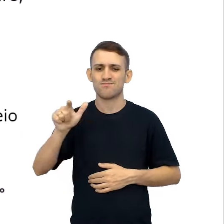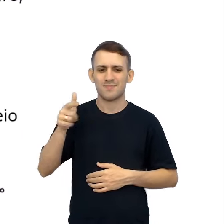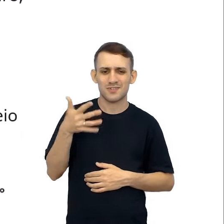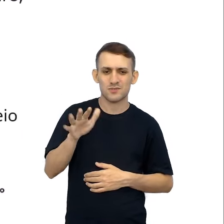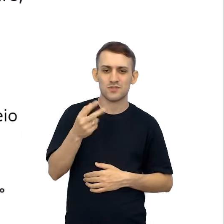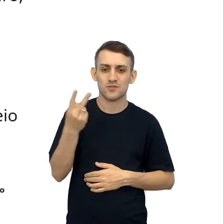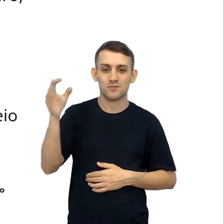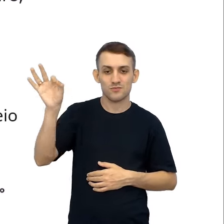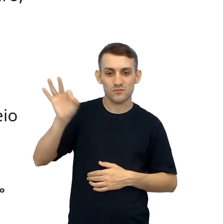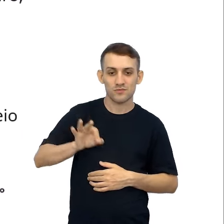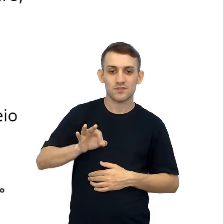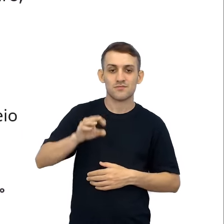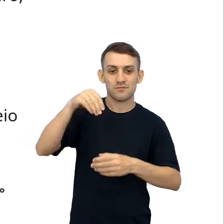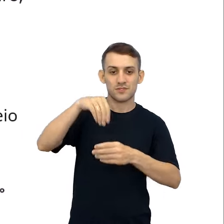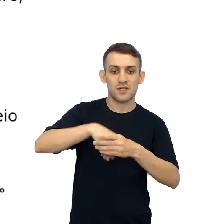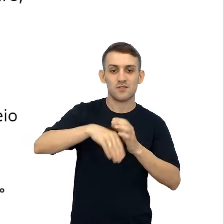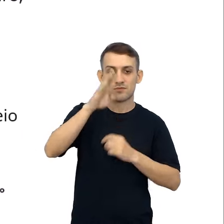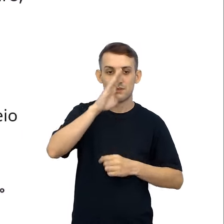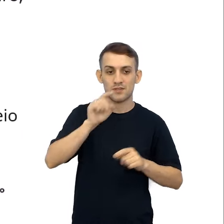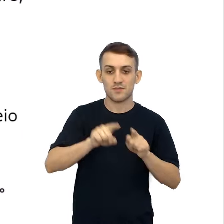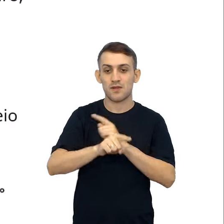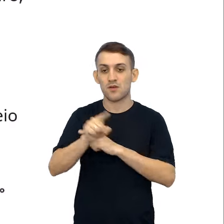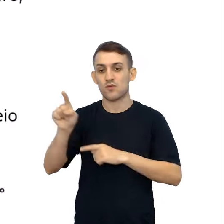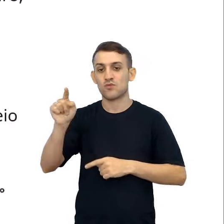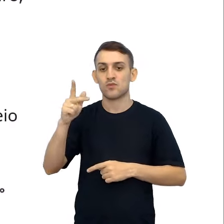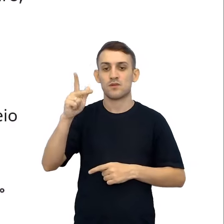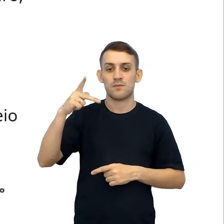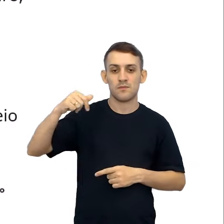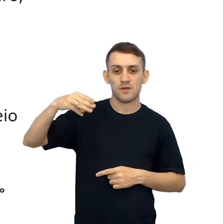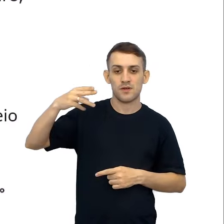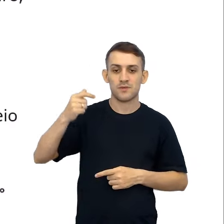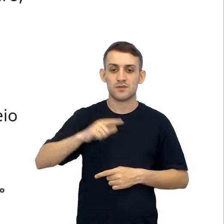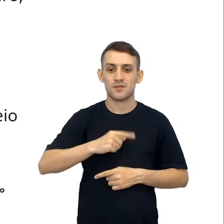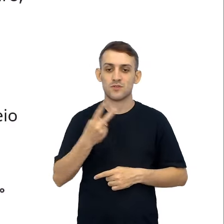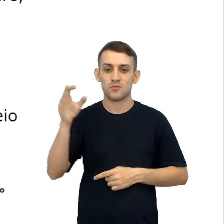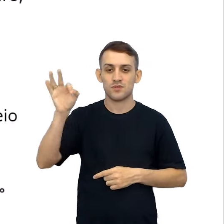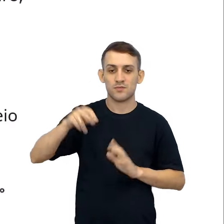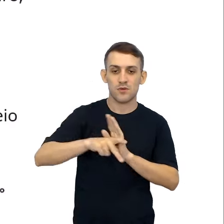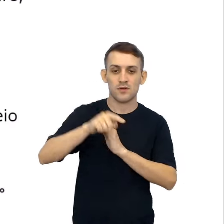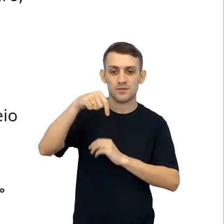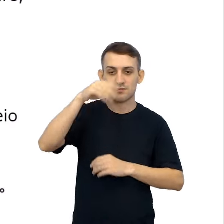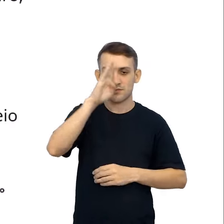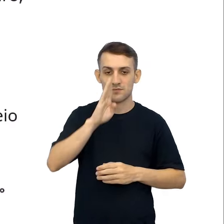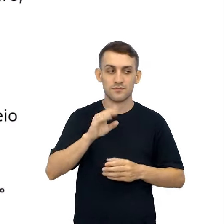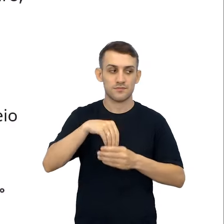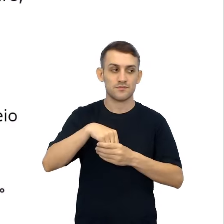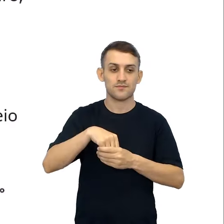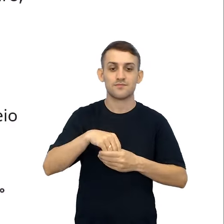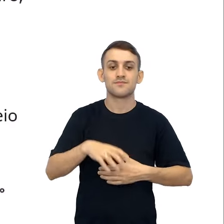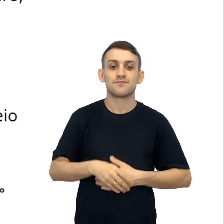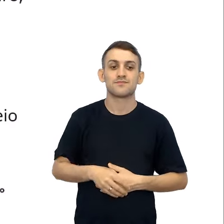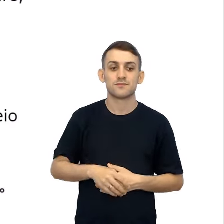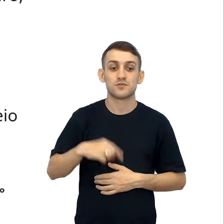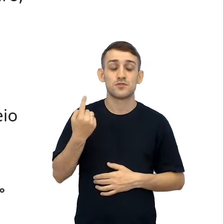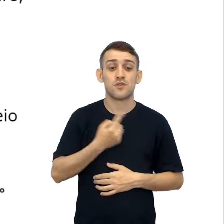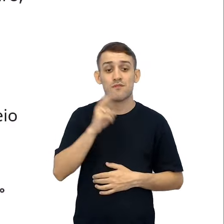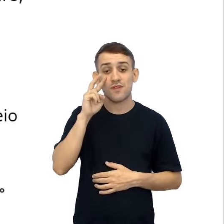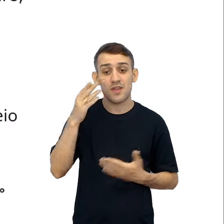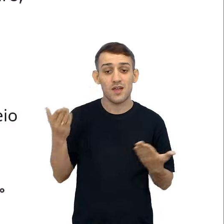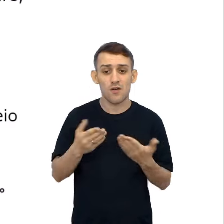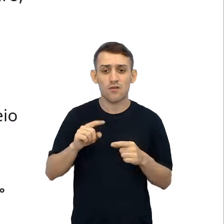aproximadamente 2% e Pampa ocupa aproximadamente 2% do território nacional. Vamos verificar